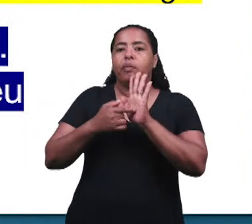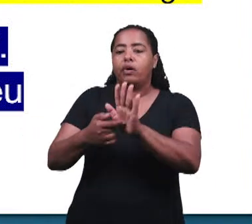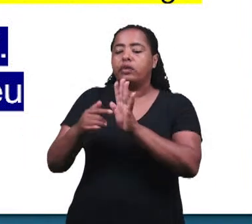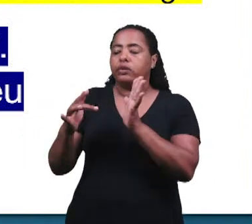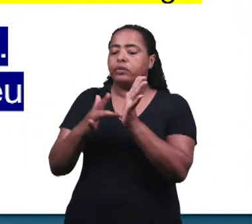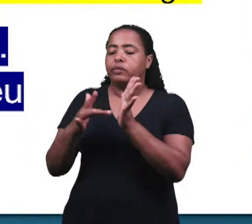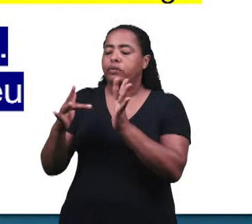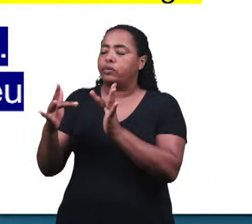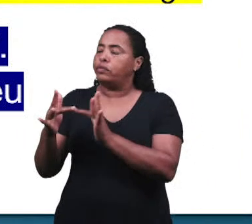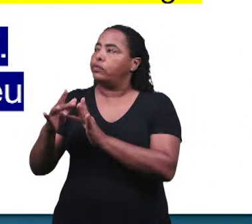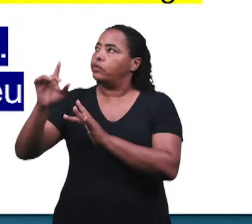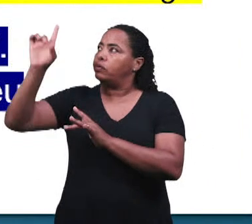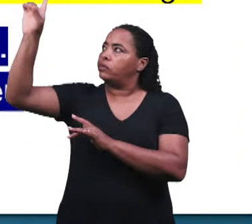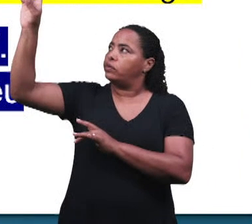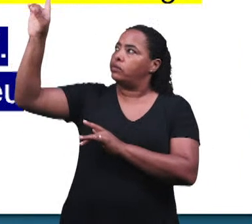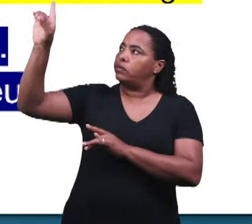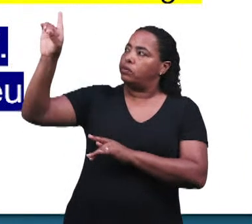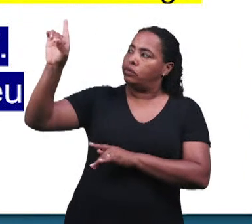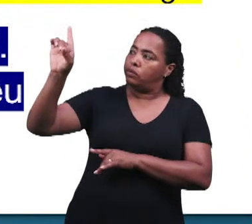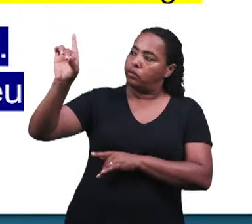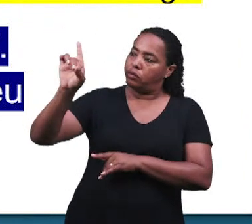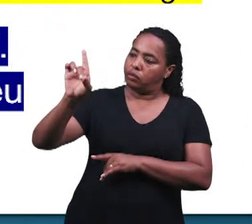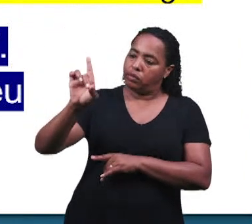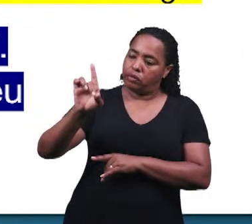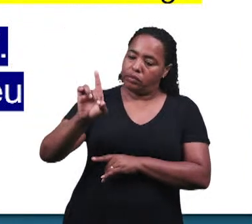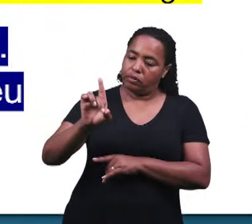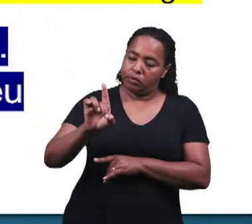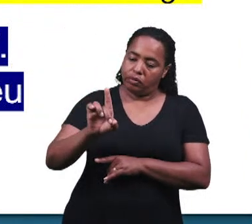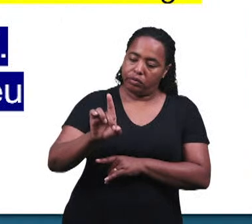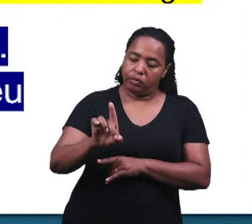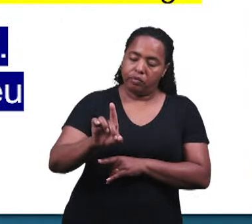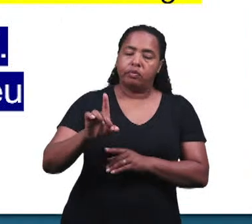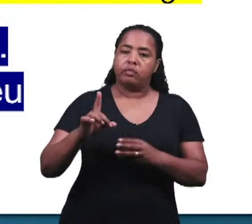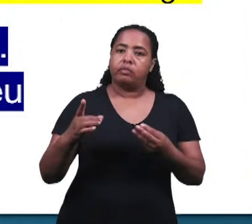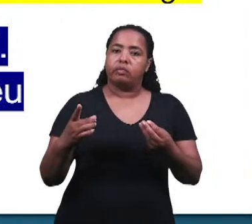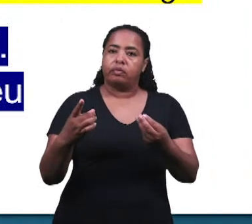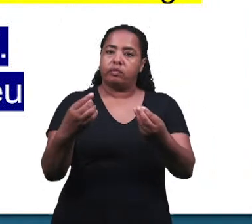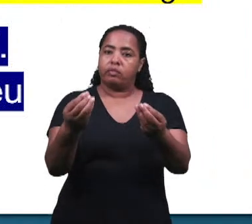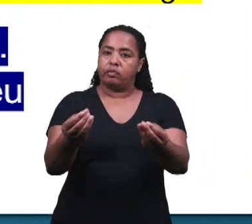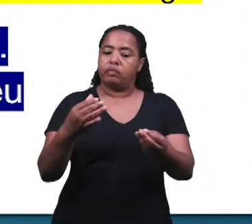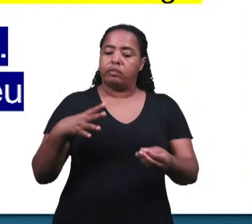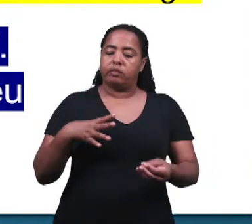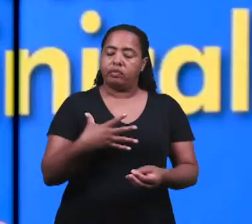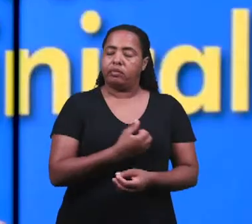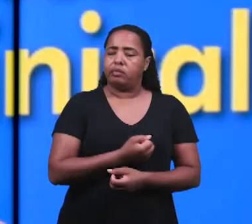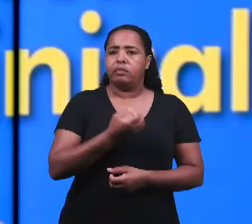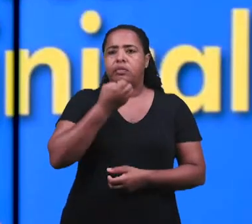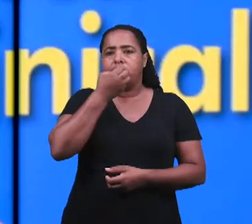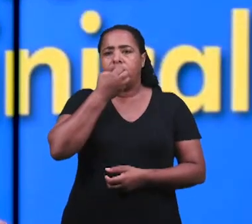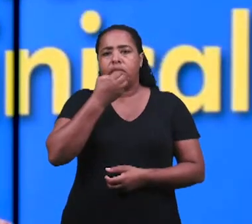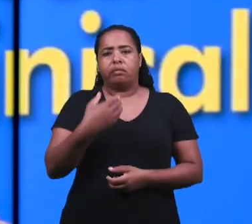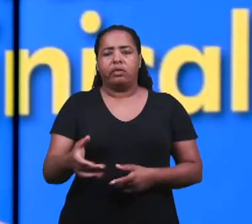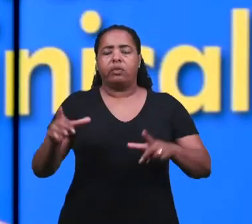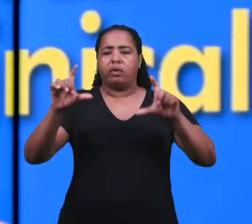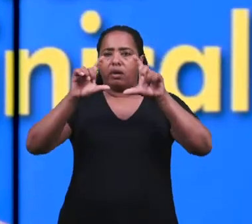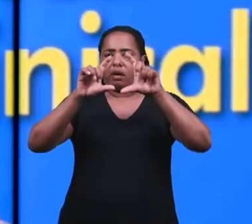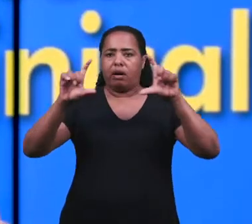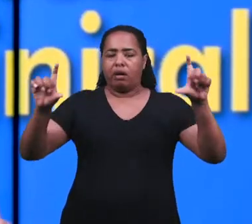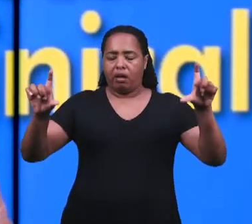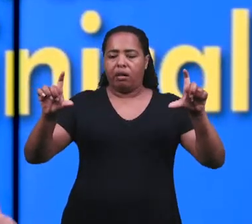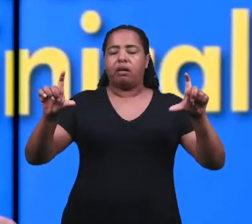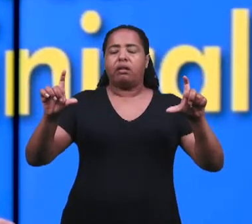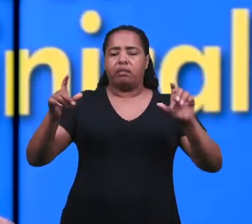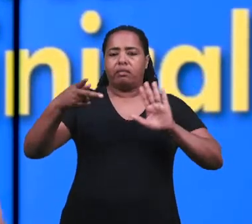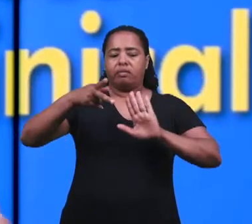profeticamente para Jesus, aquele que desceu da sua glória para nos salvar. Muito boa a frase que a nossa